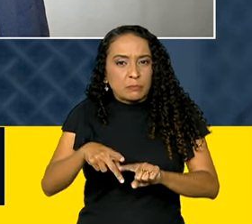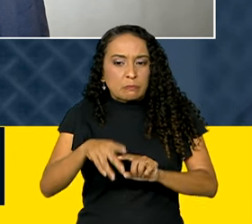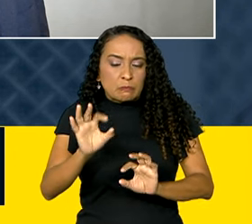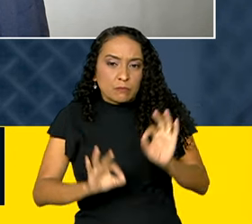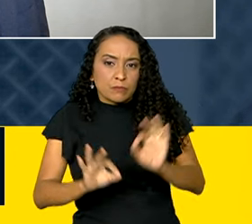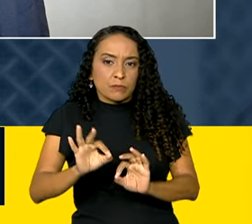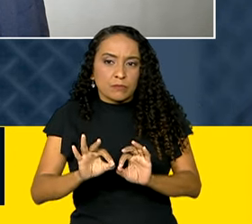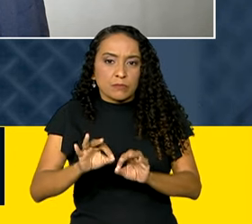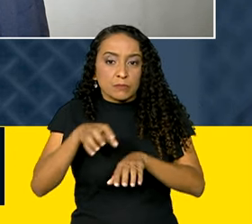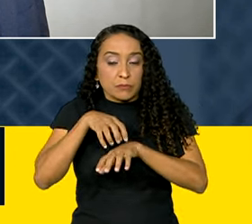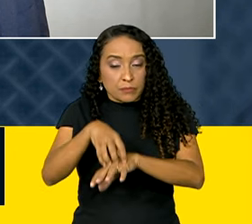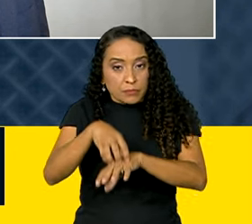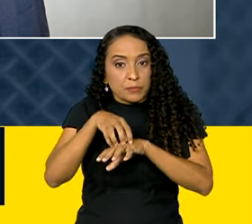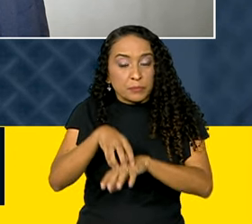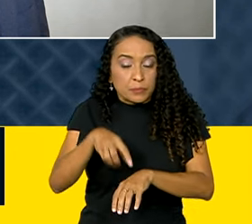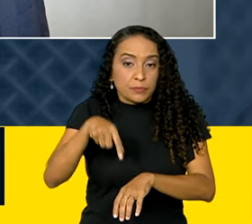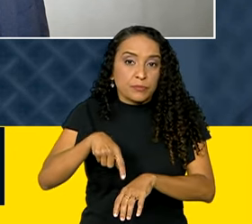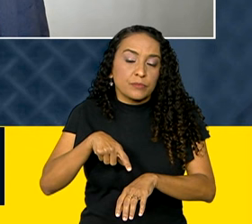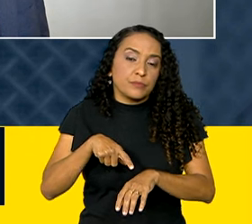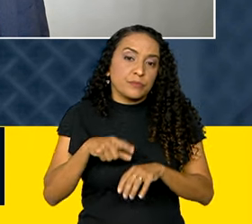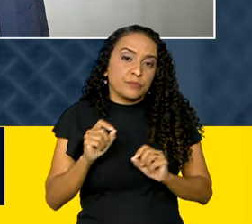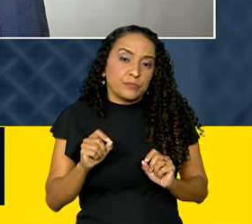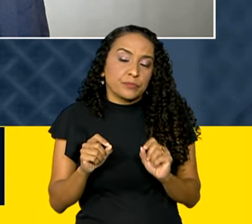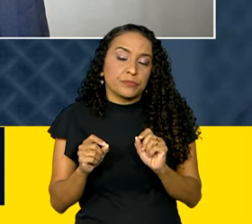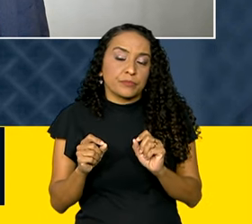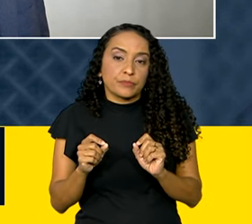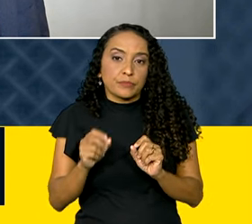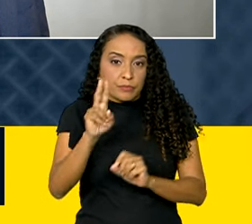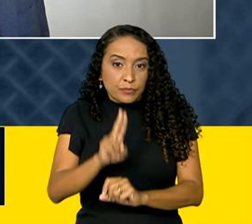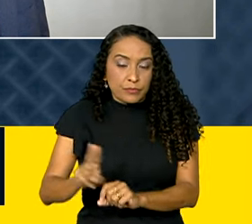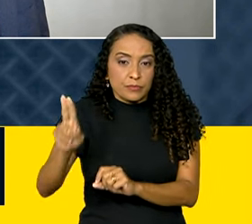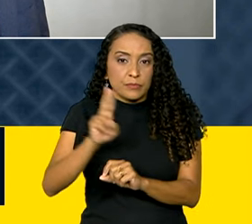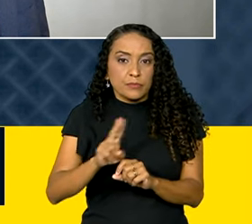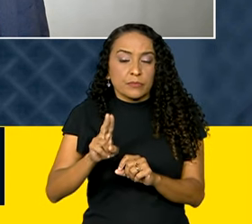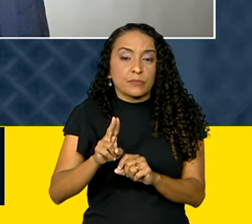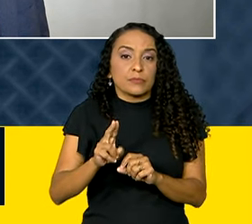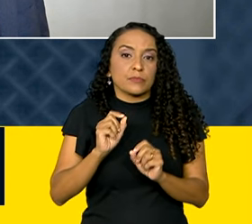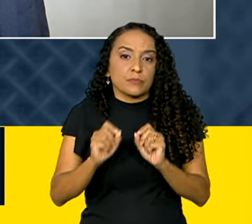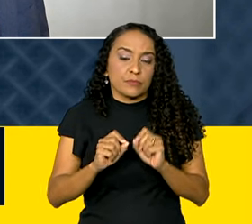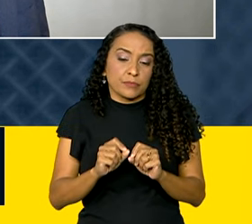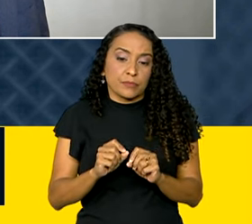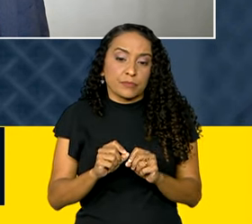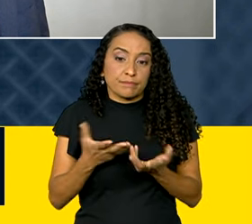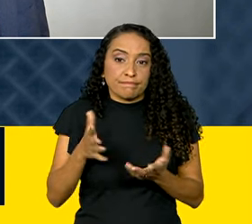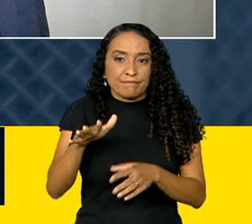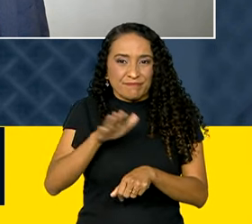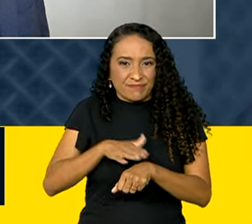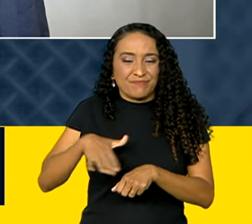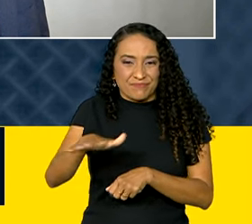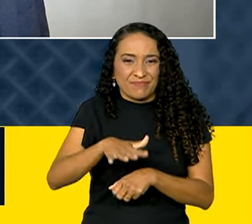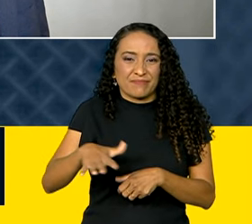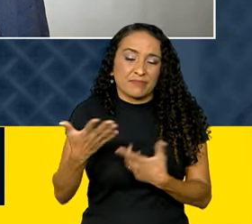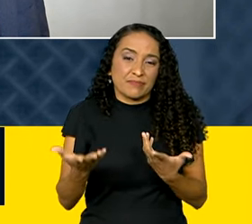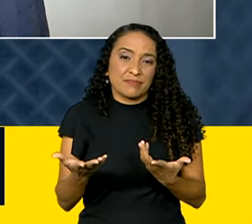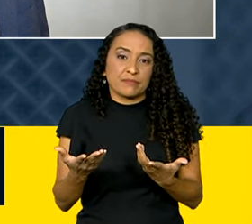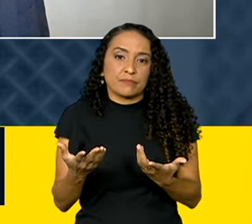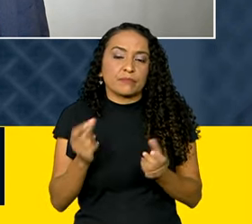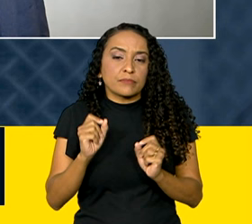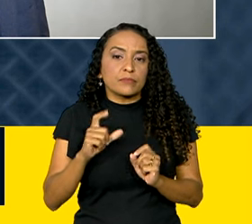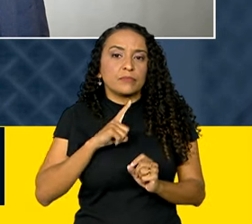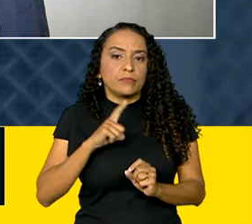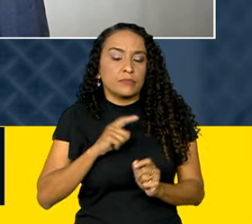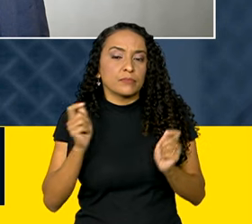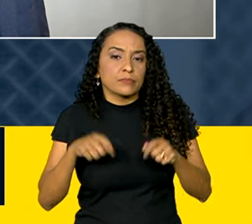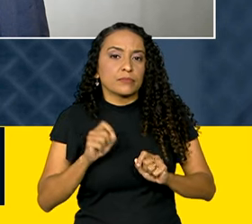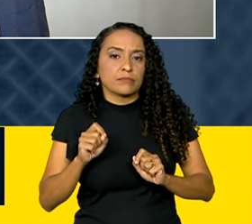de transporte que é utilizado, mobilizado nessas situações, né? E nós